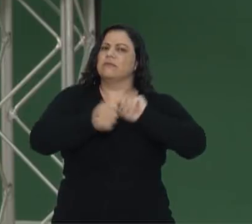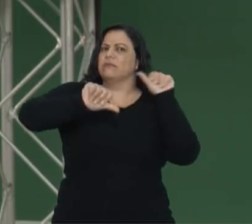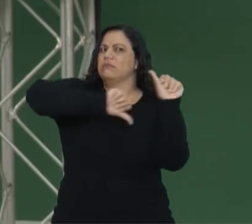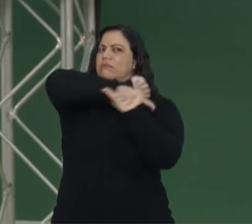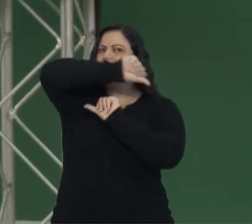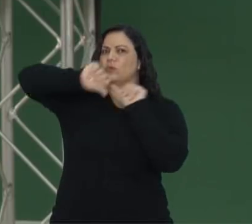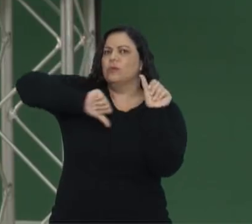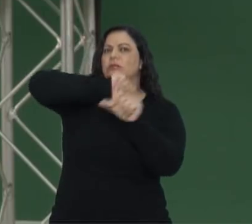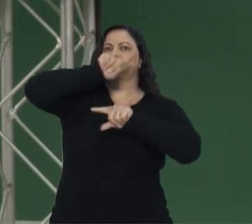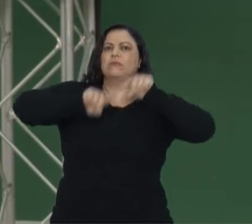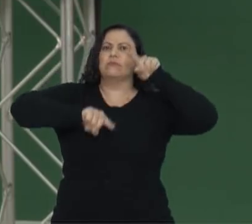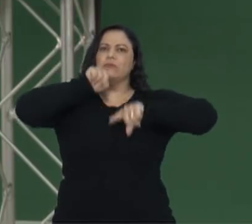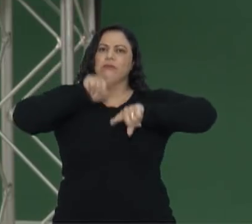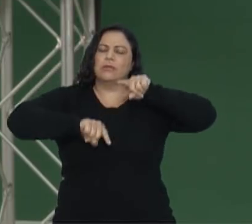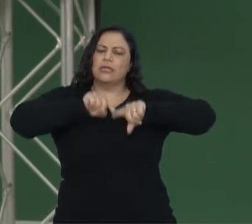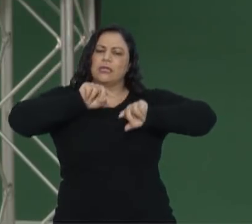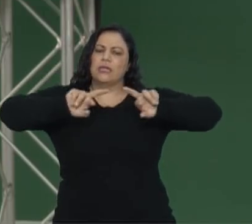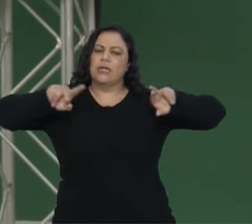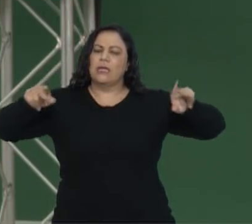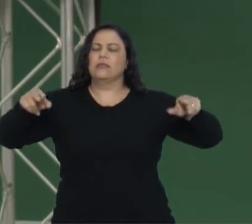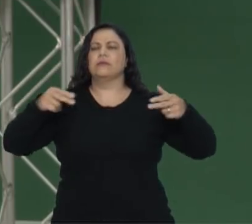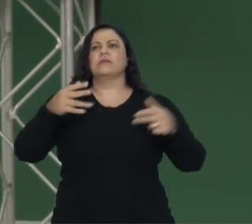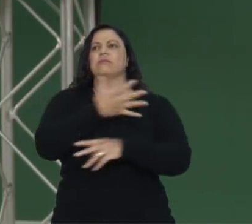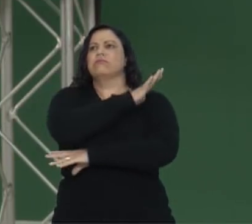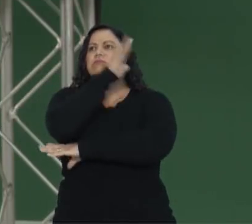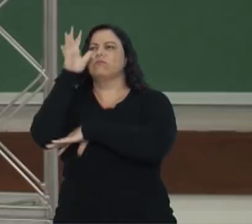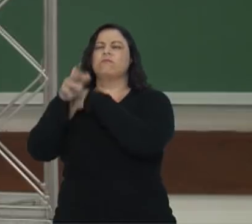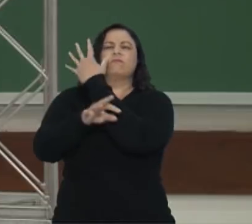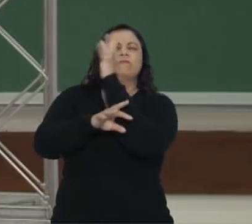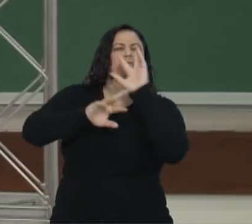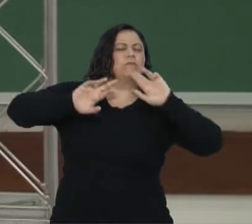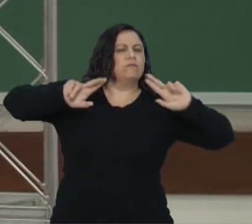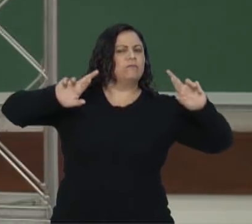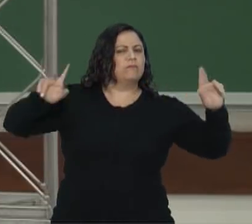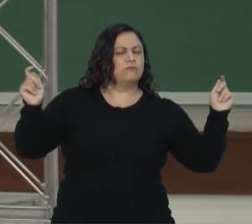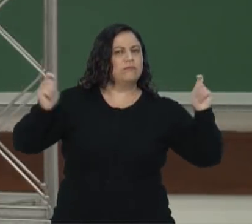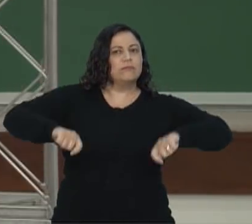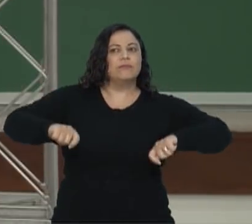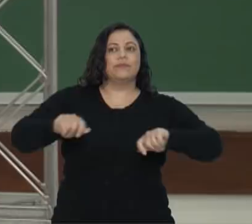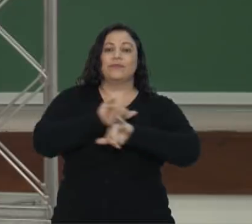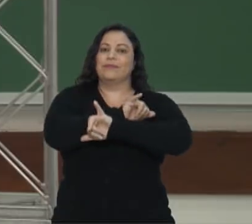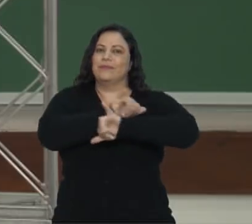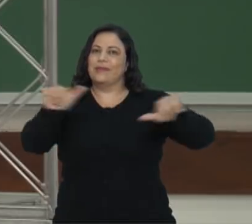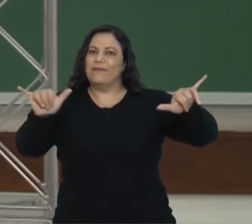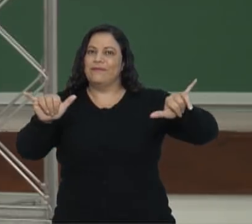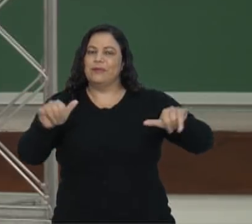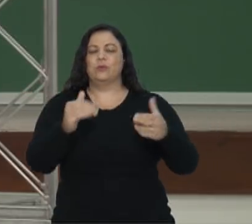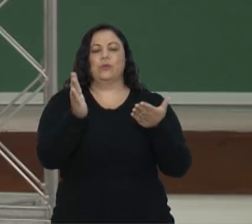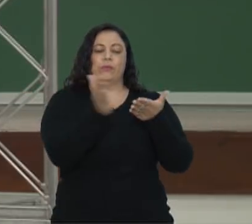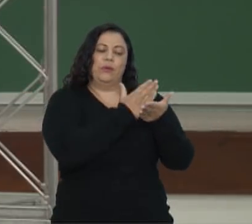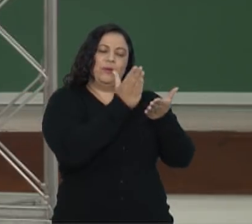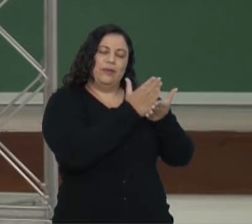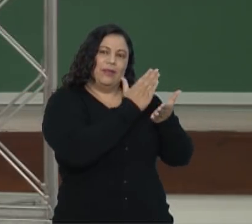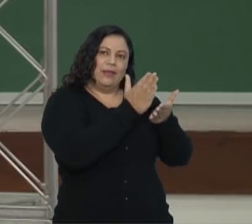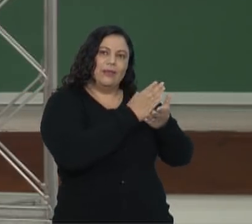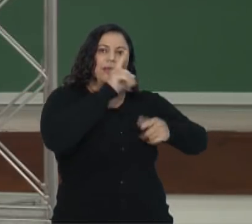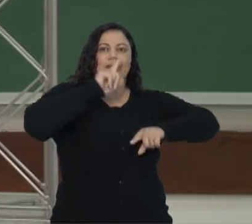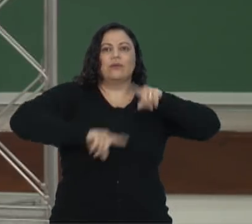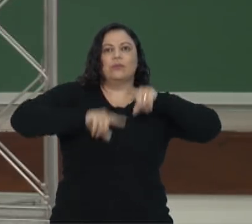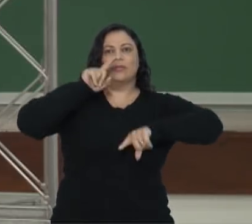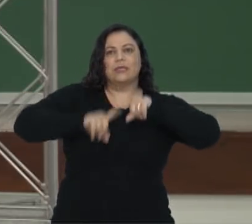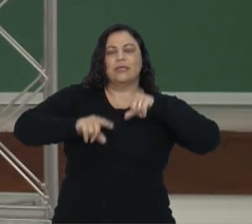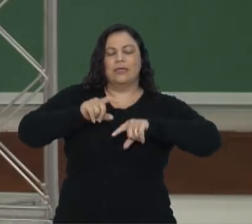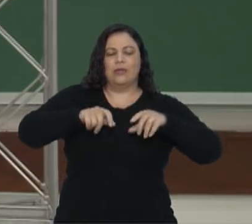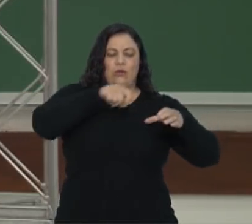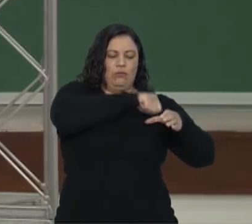materiais sofrem na natureza. Mas antes de começar a nossa aula, vamos para aqueles recadinhos? Pegou teu caderno, pegou teu material, teu penal